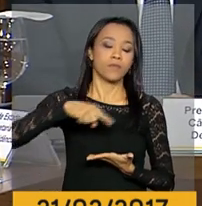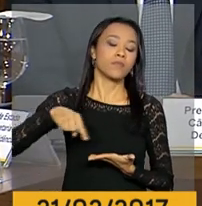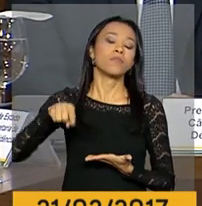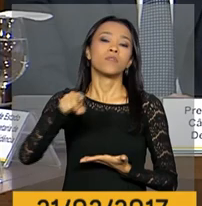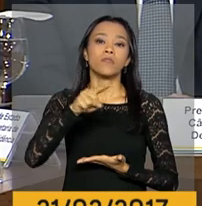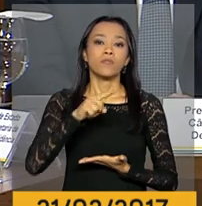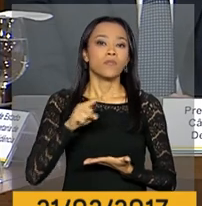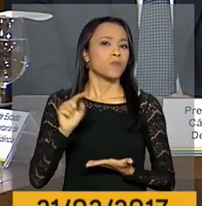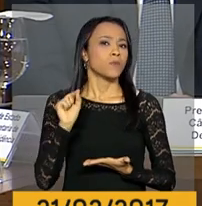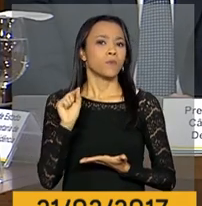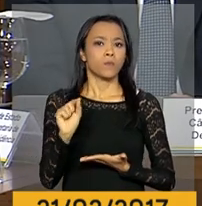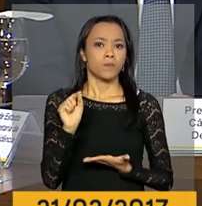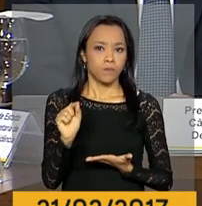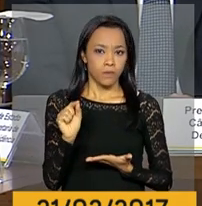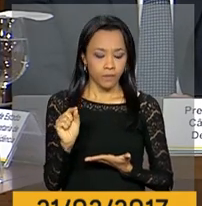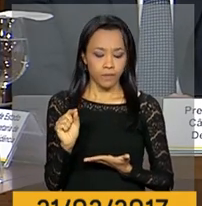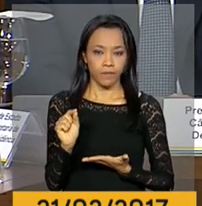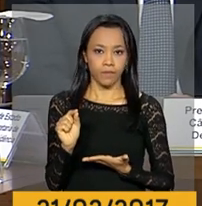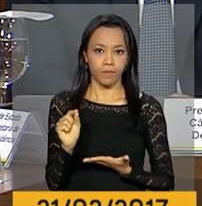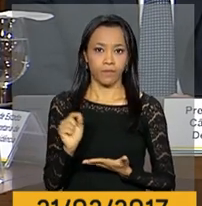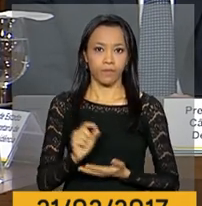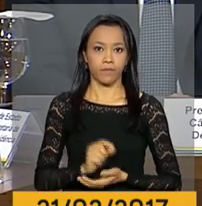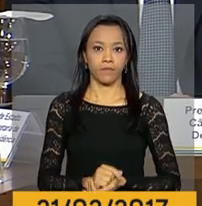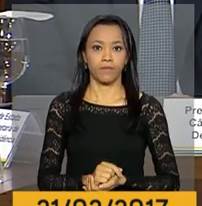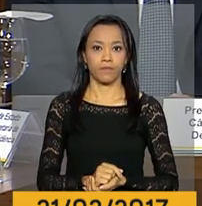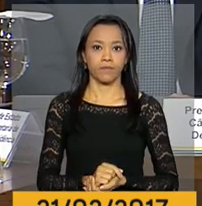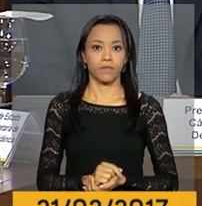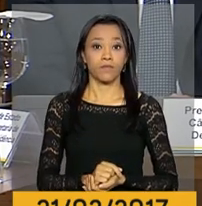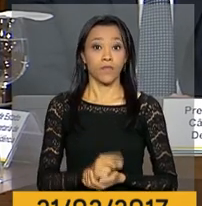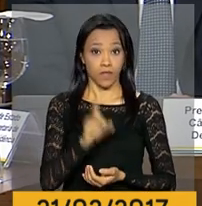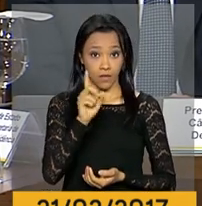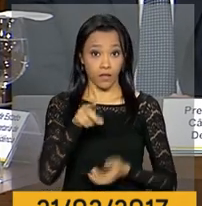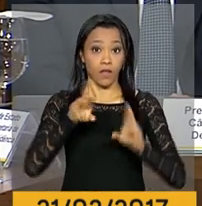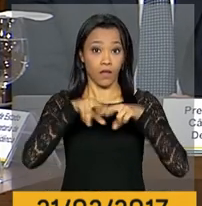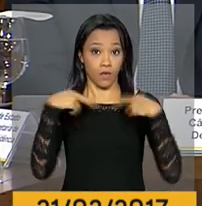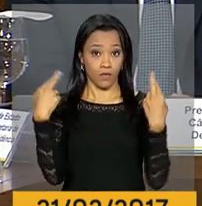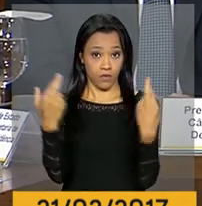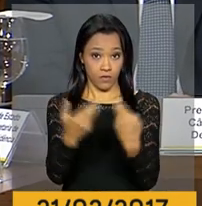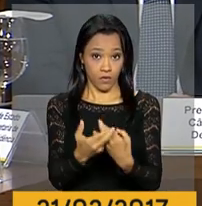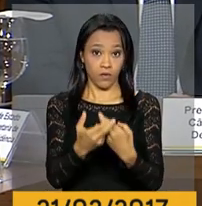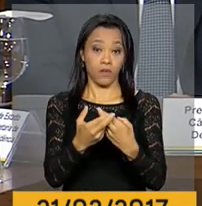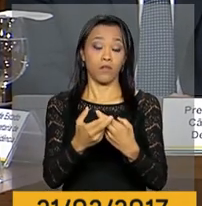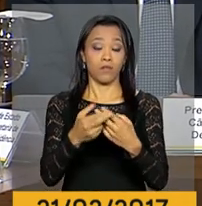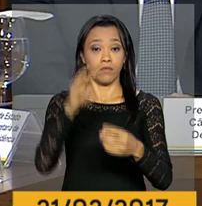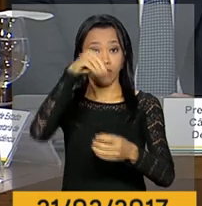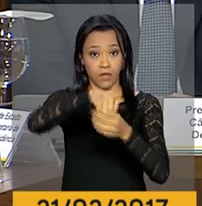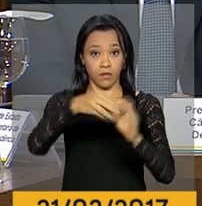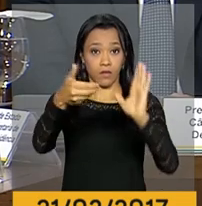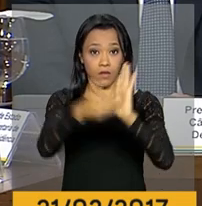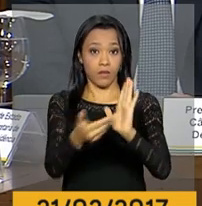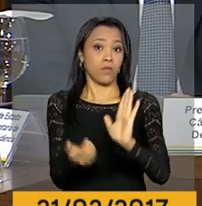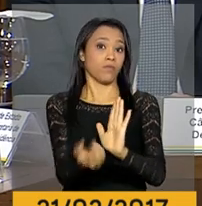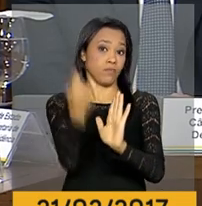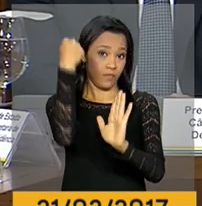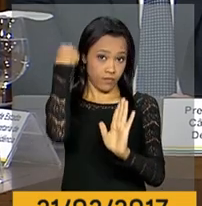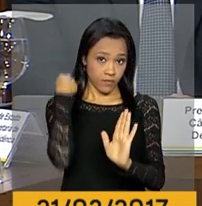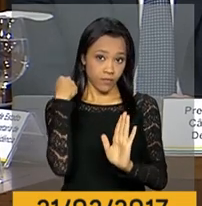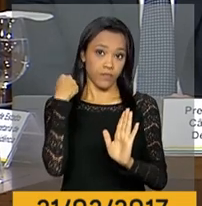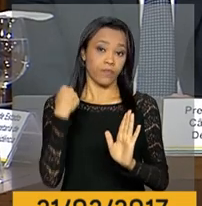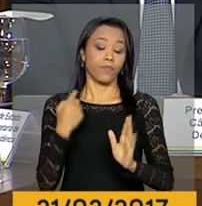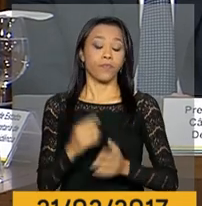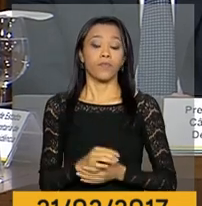deram durante a sessão Legislativa anterior ah